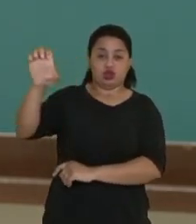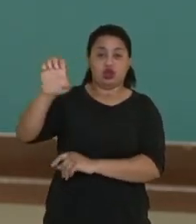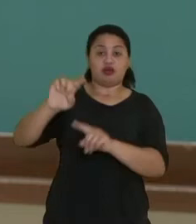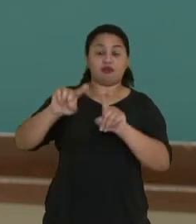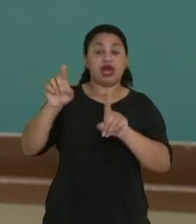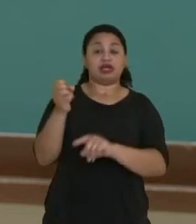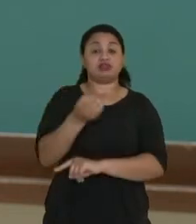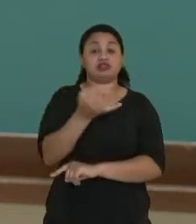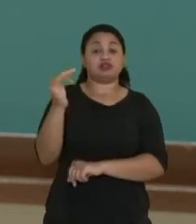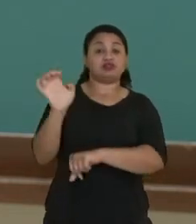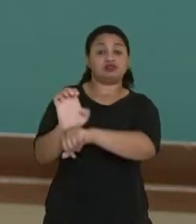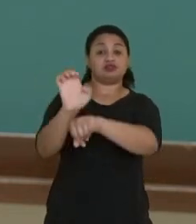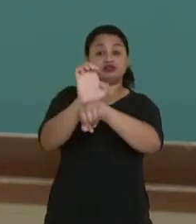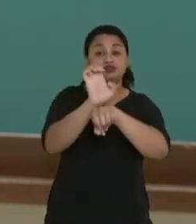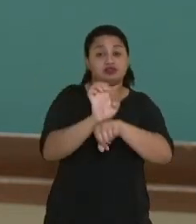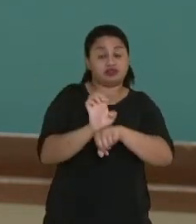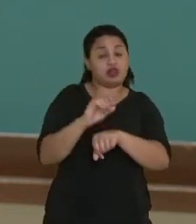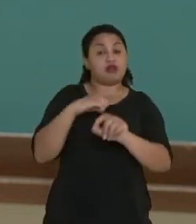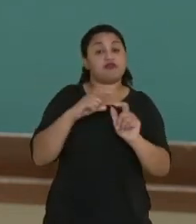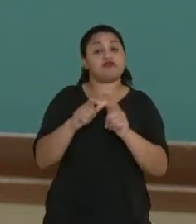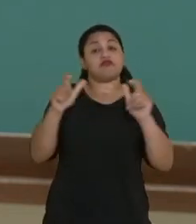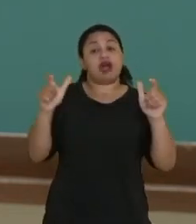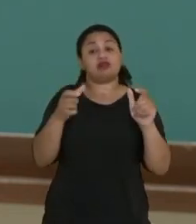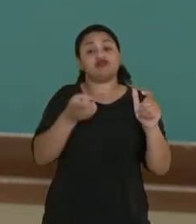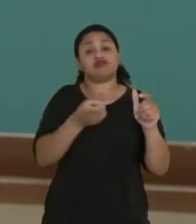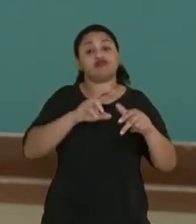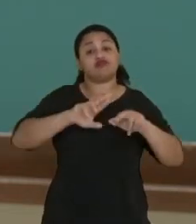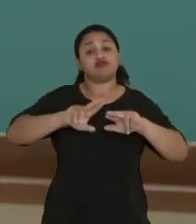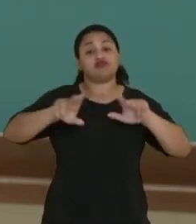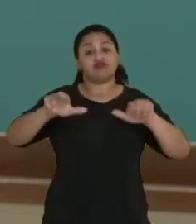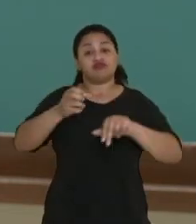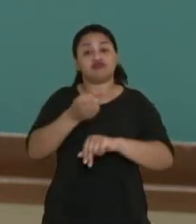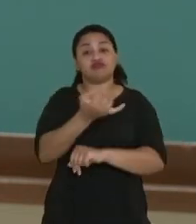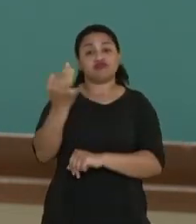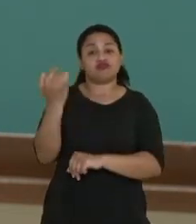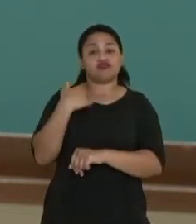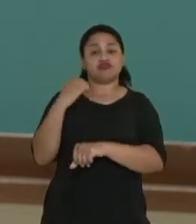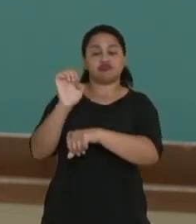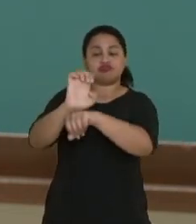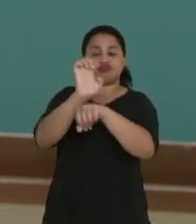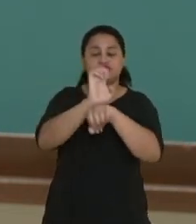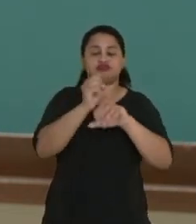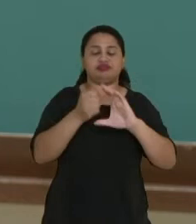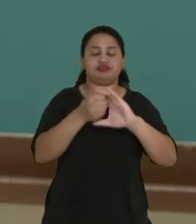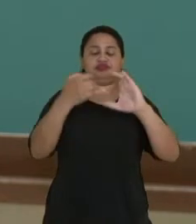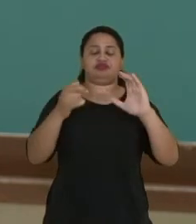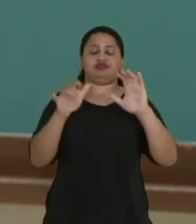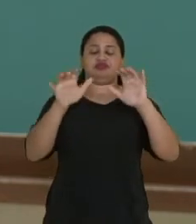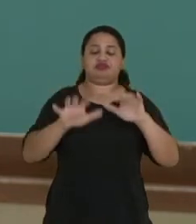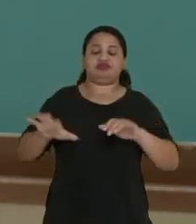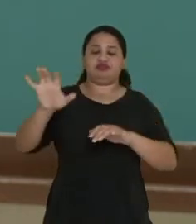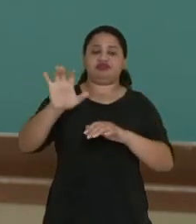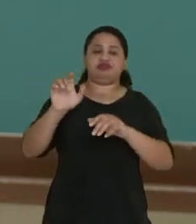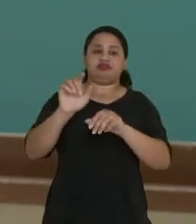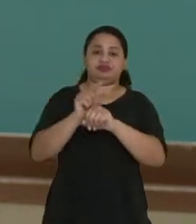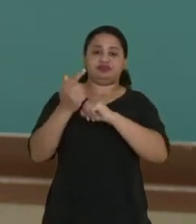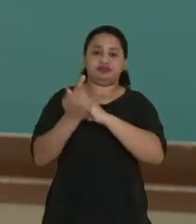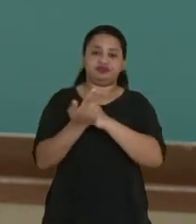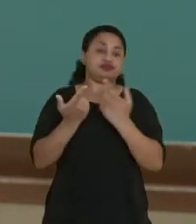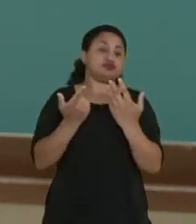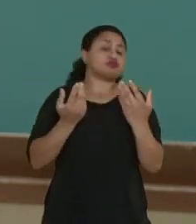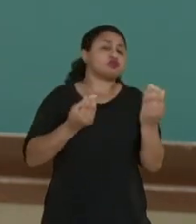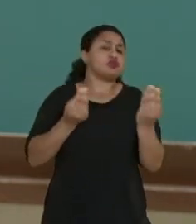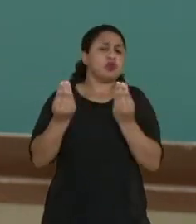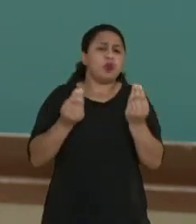de estados é a que tem a maior, certo? Então, são características ali da localização geográfica. E como é